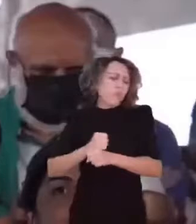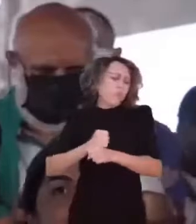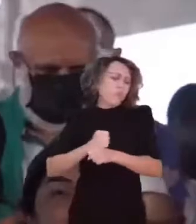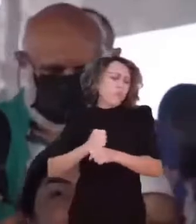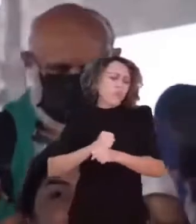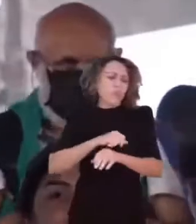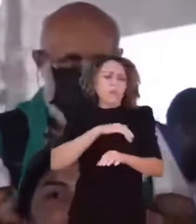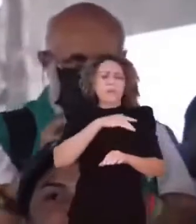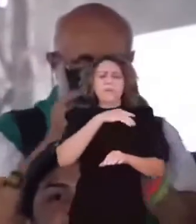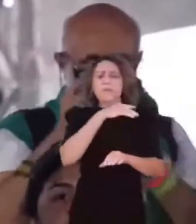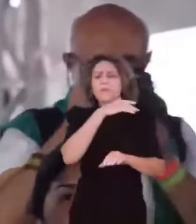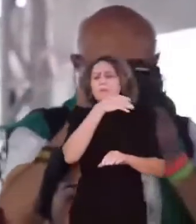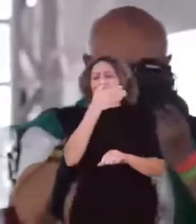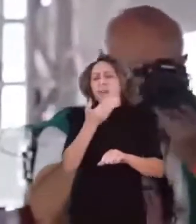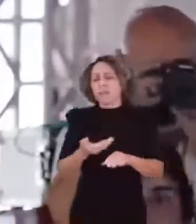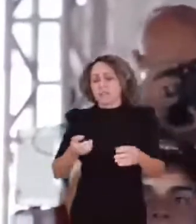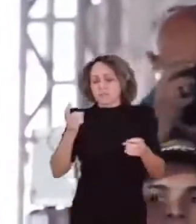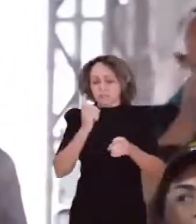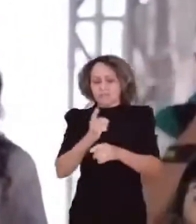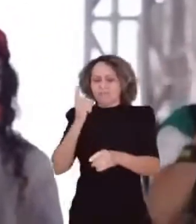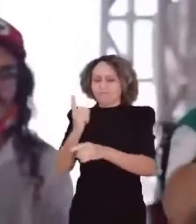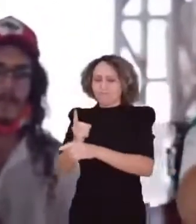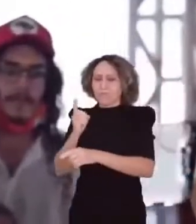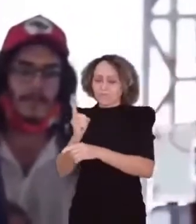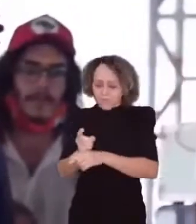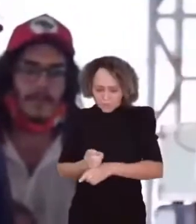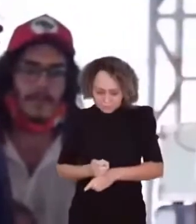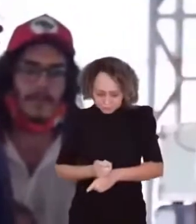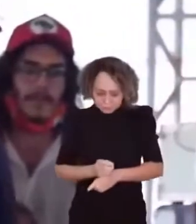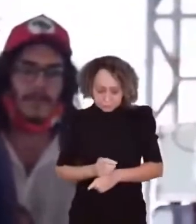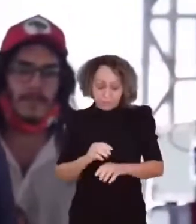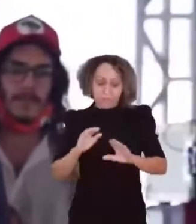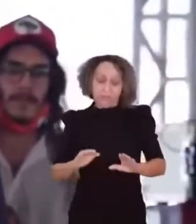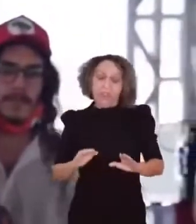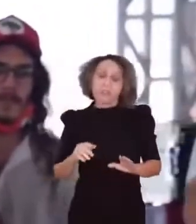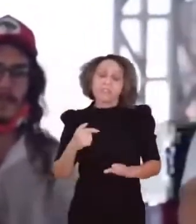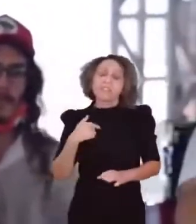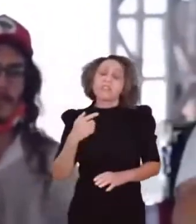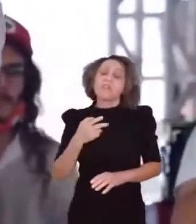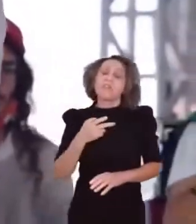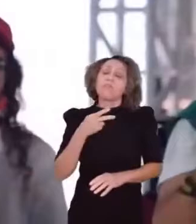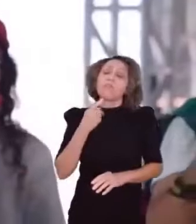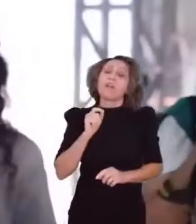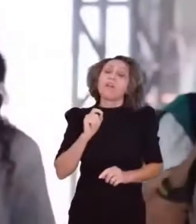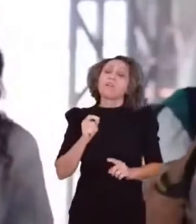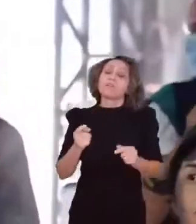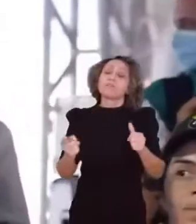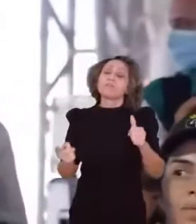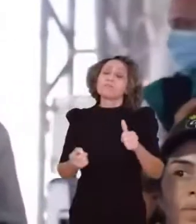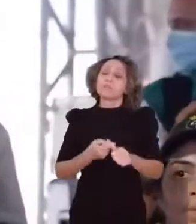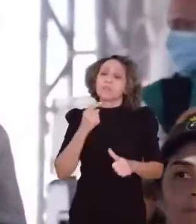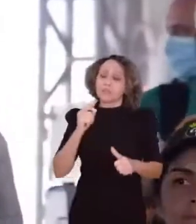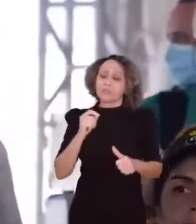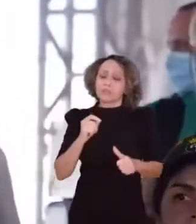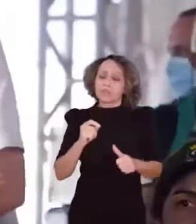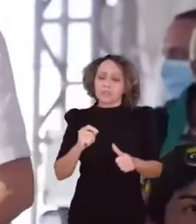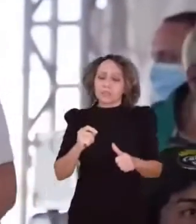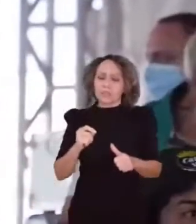E eu queria chamar a atenção, em primeiro lugar, para a natureza desse nosso encontro.